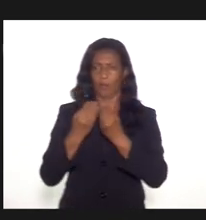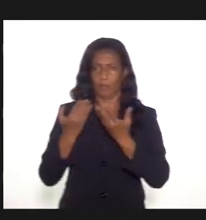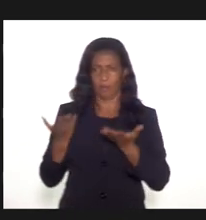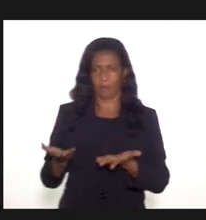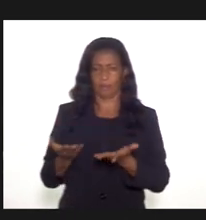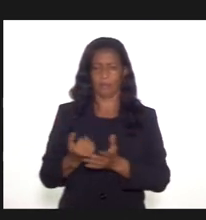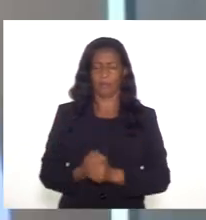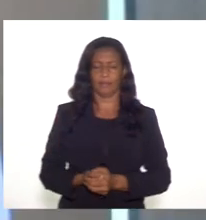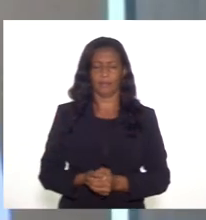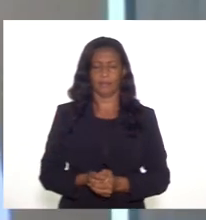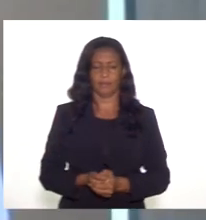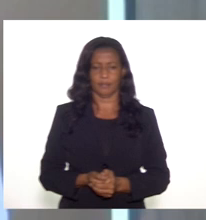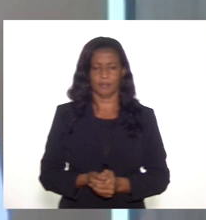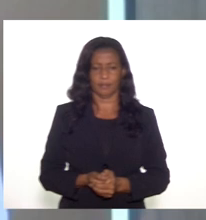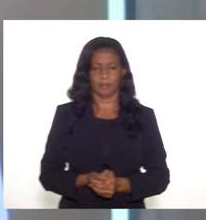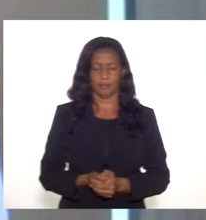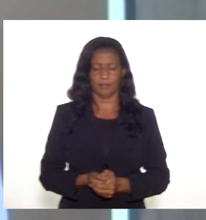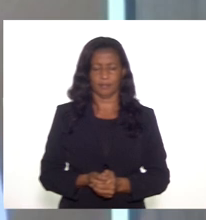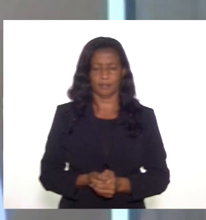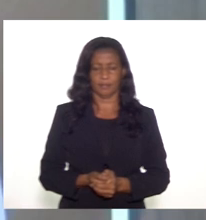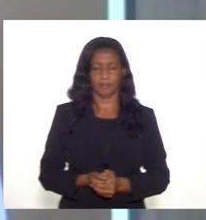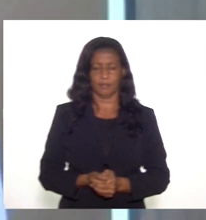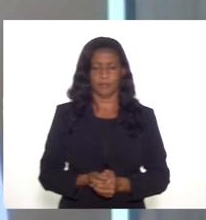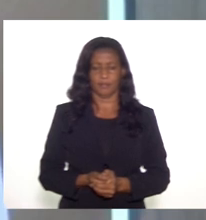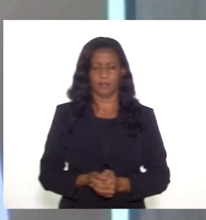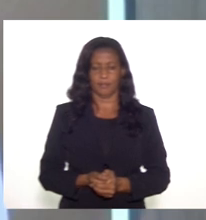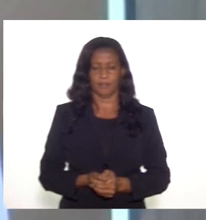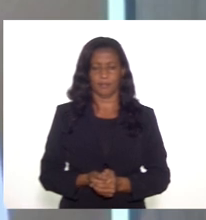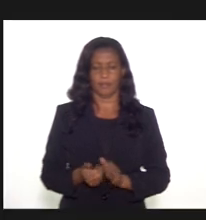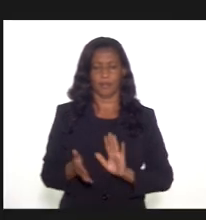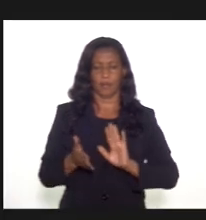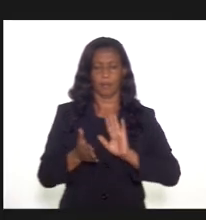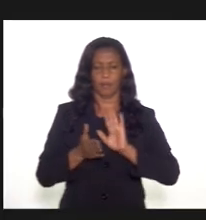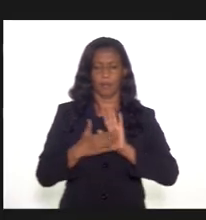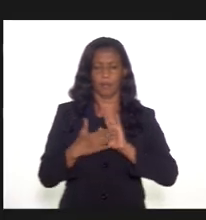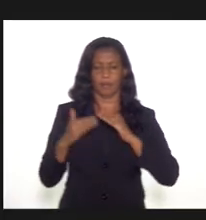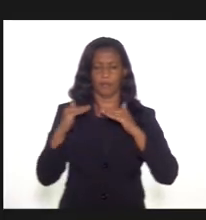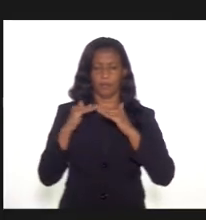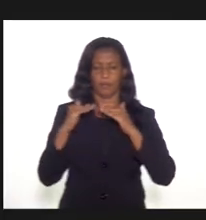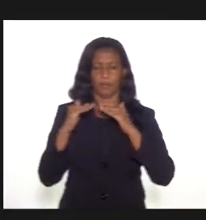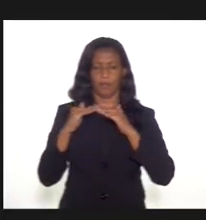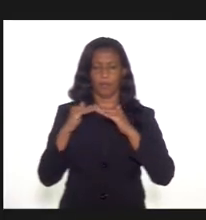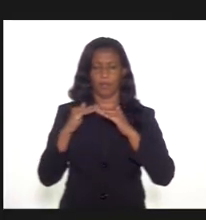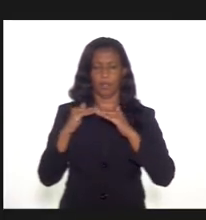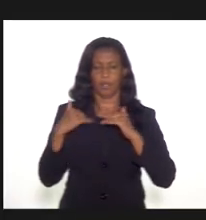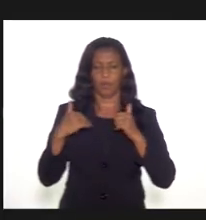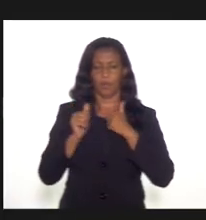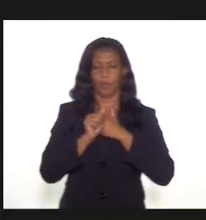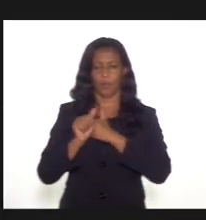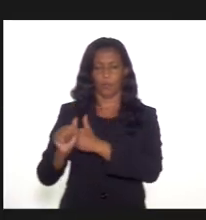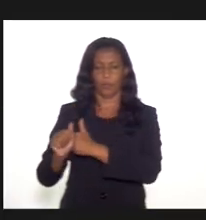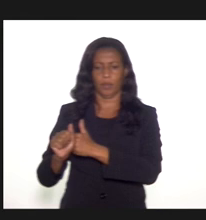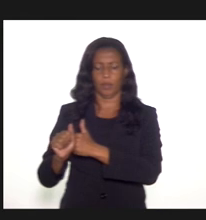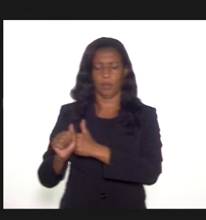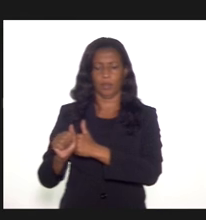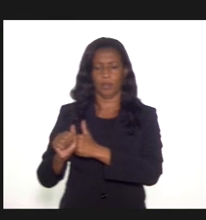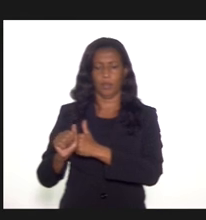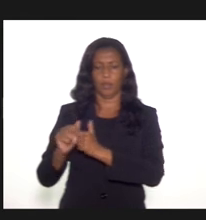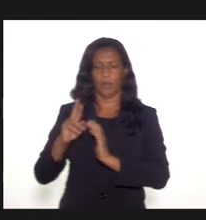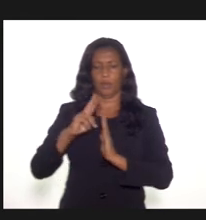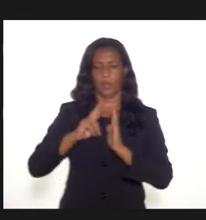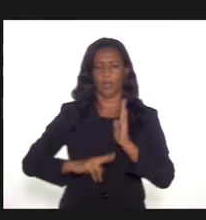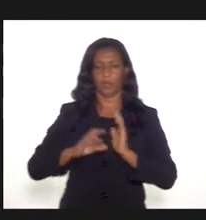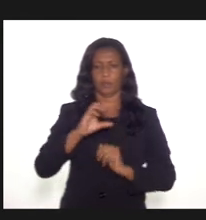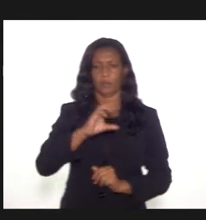Obrigada, muito obrigada. O parecer é favorável. Vou acompanhar o relator da